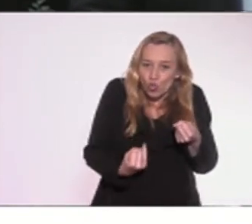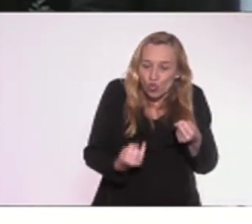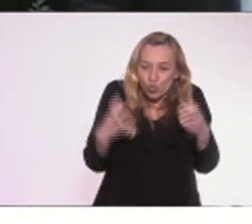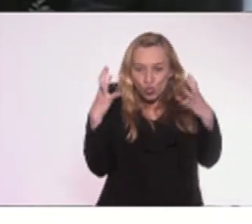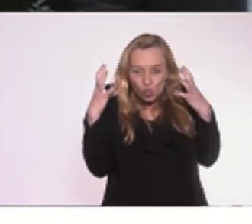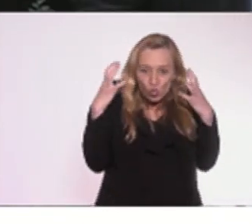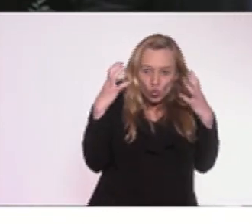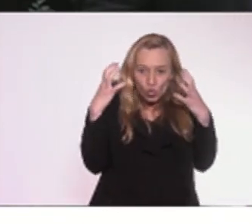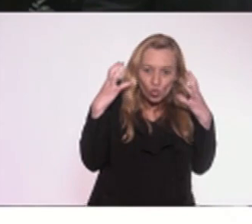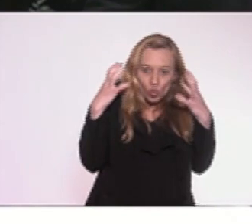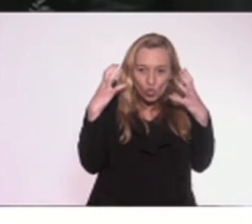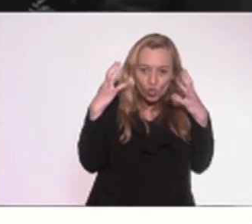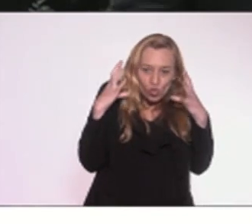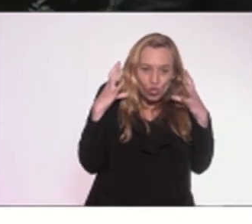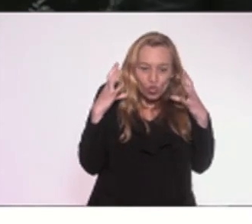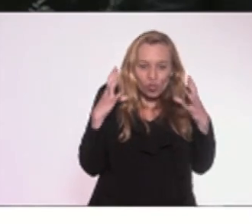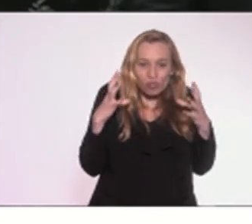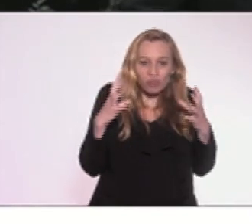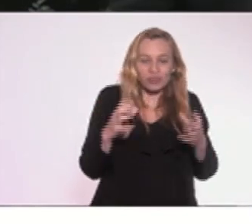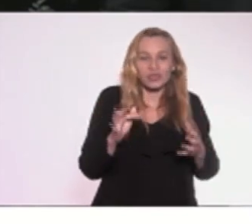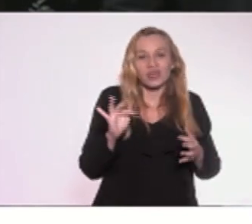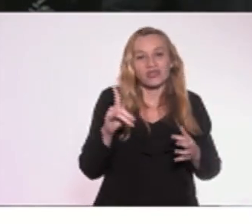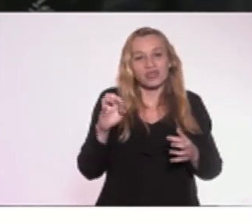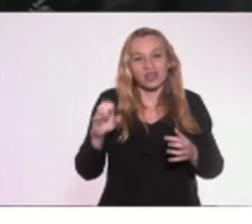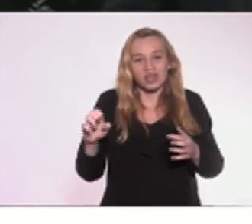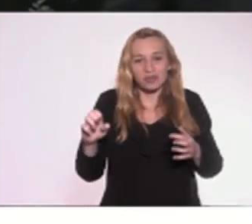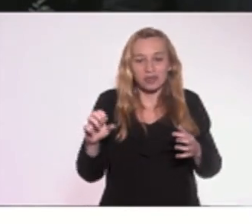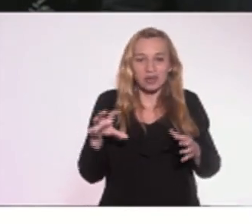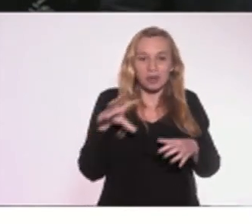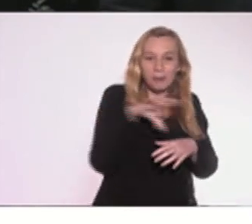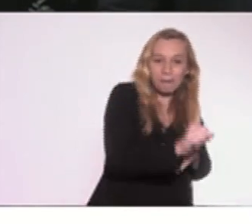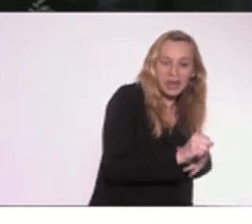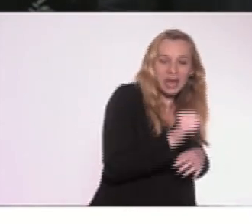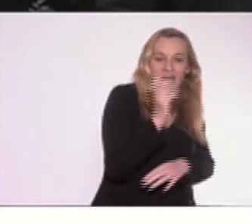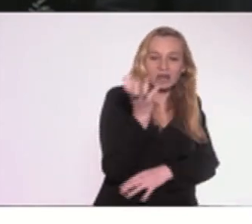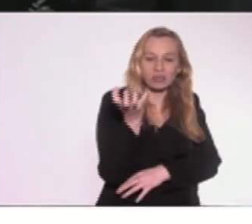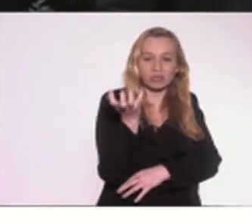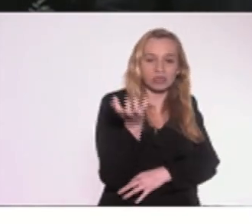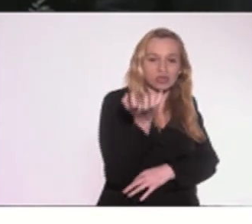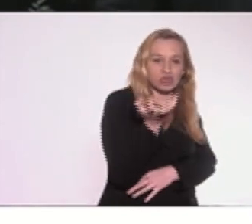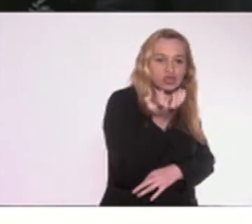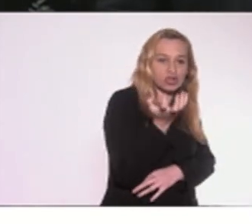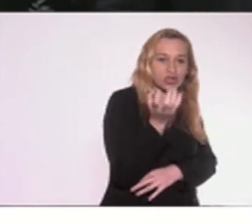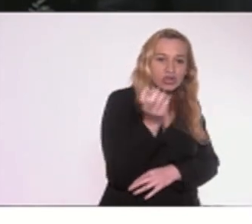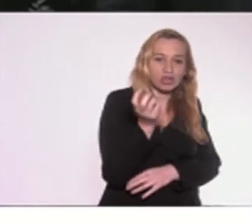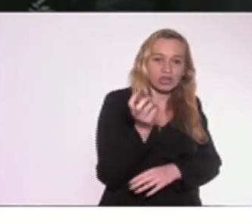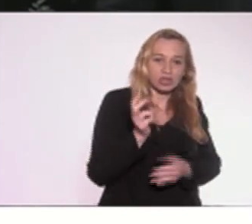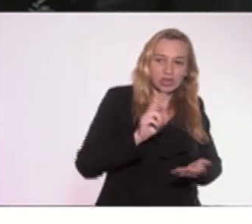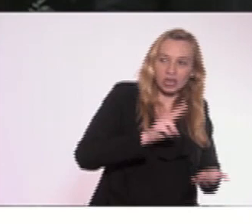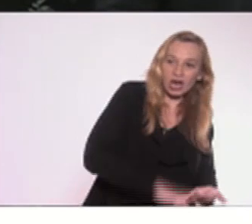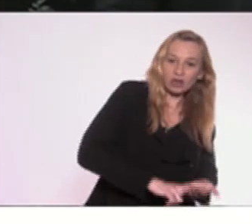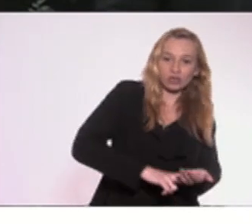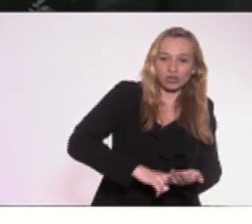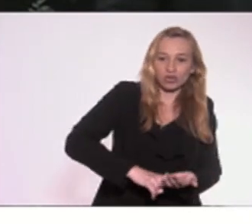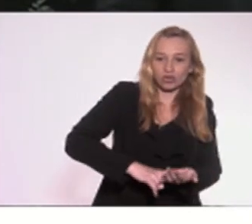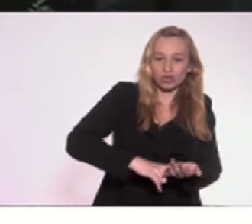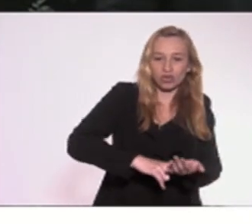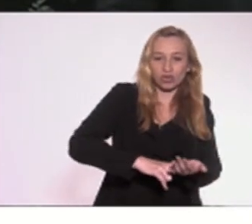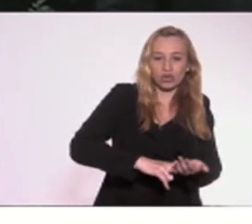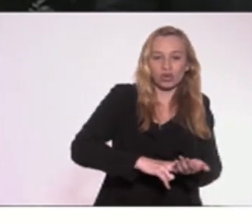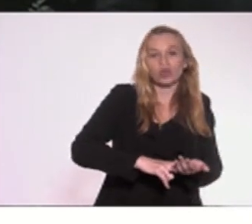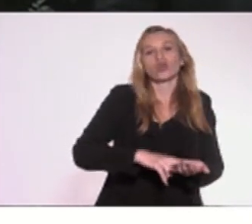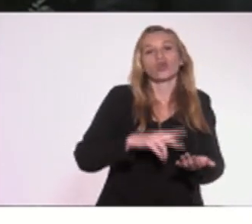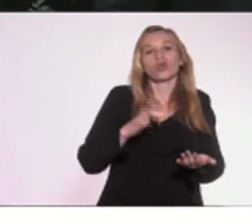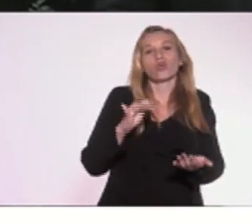cabeça. Felipe, pegaram o mendigo, renderam o mendigo deitou no chão. O guarda municipal